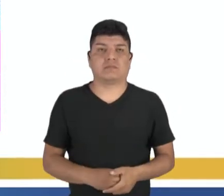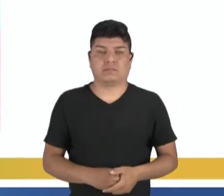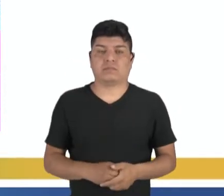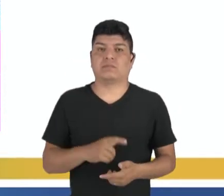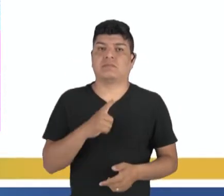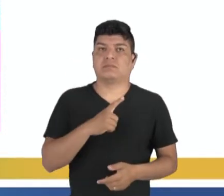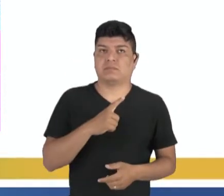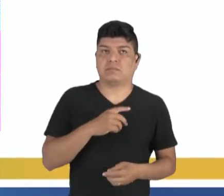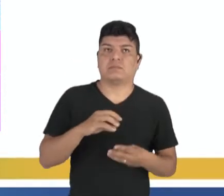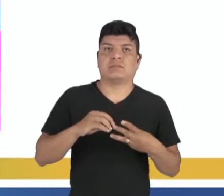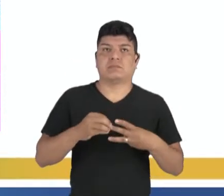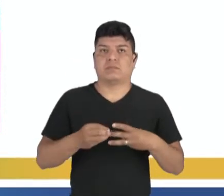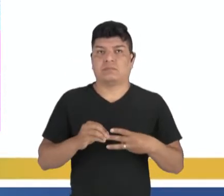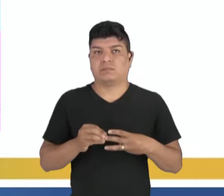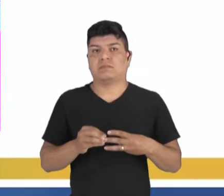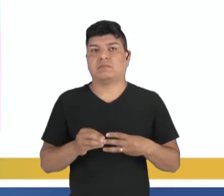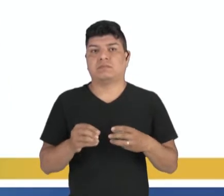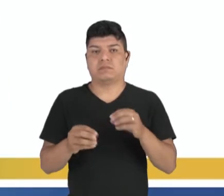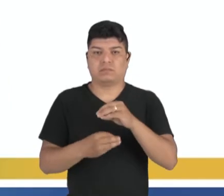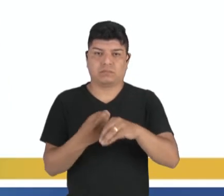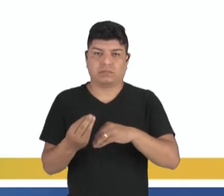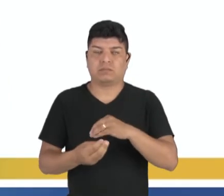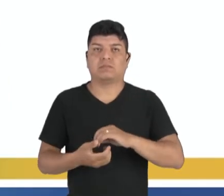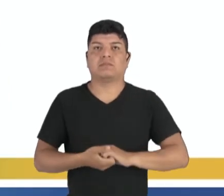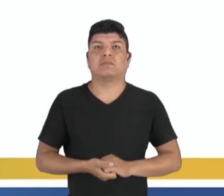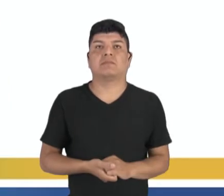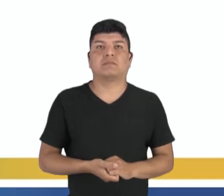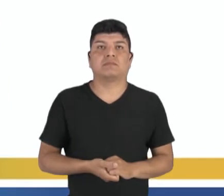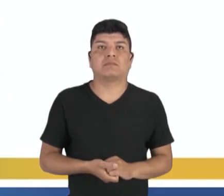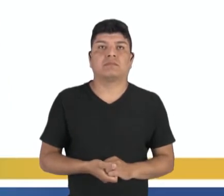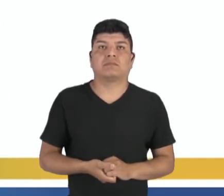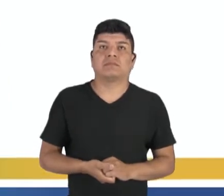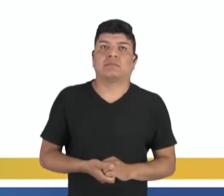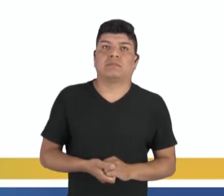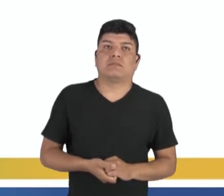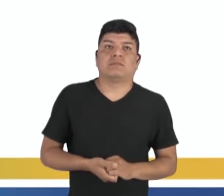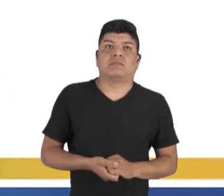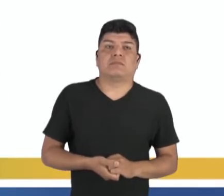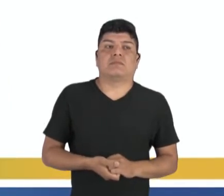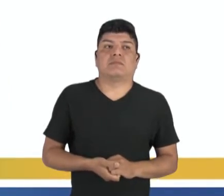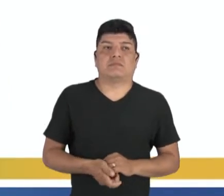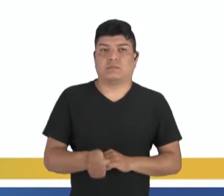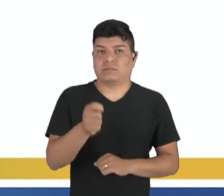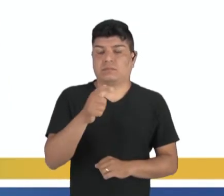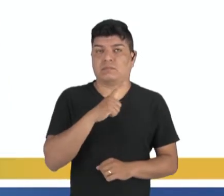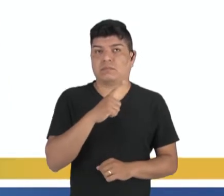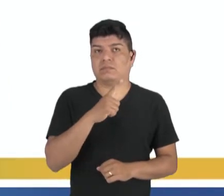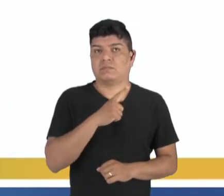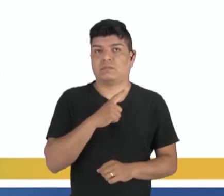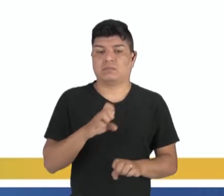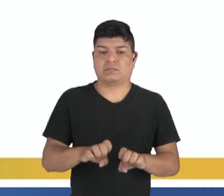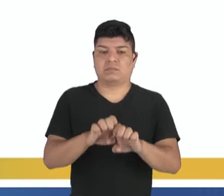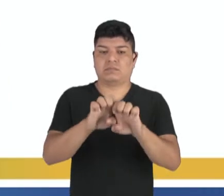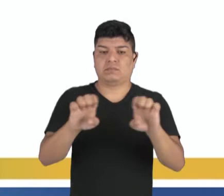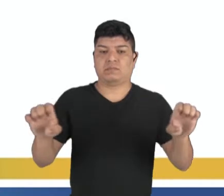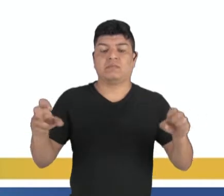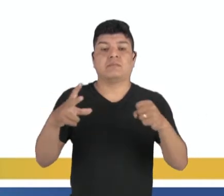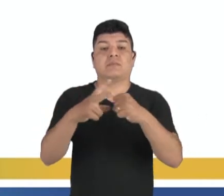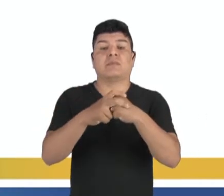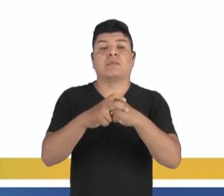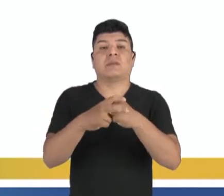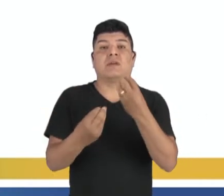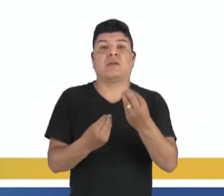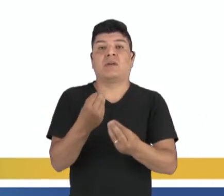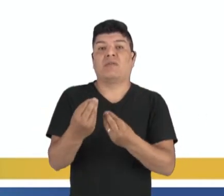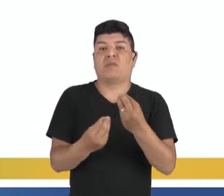que possuem células em sua constituição. Aqui a gente tem um pouquinho aí sobre a estrutura do vírus, como é que é